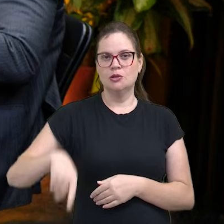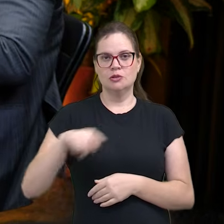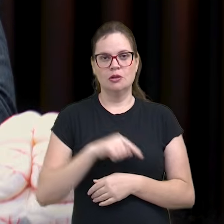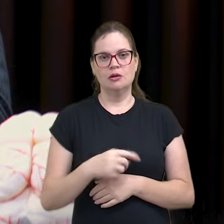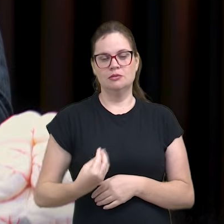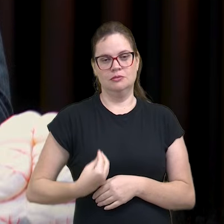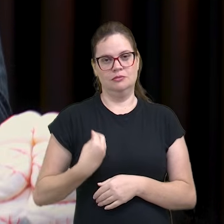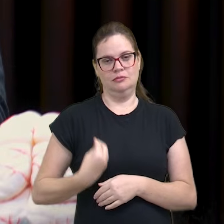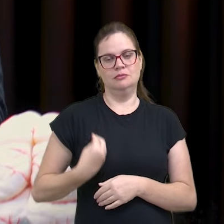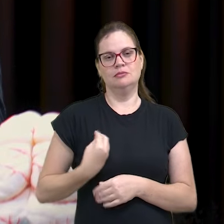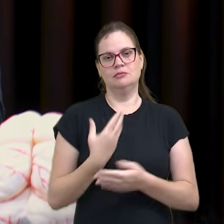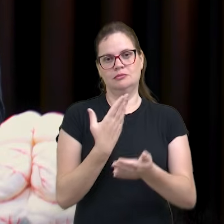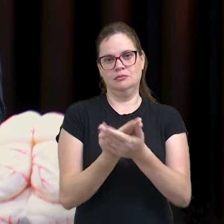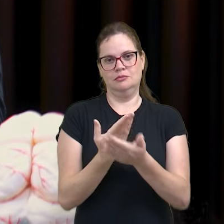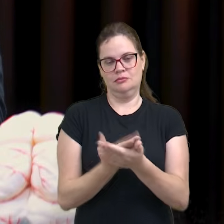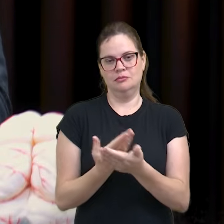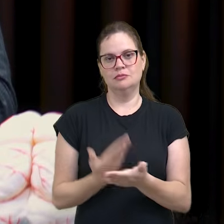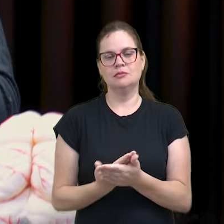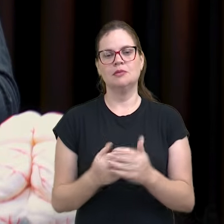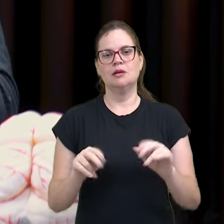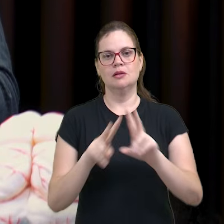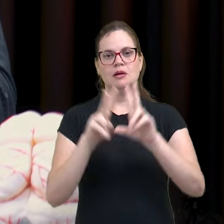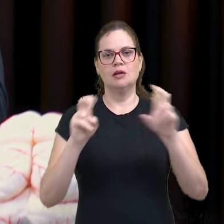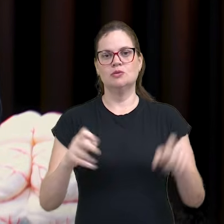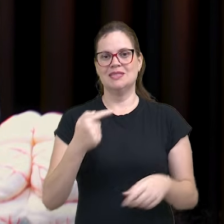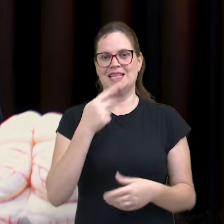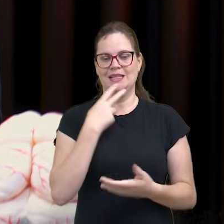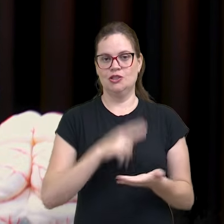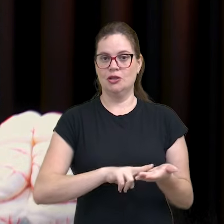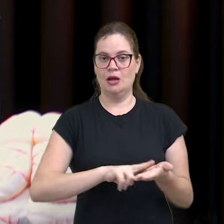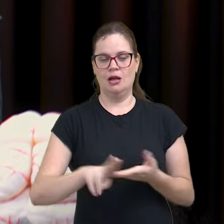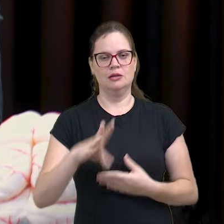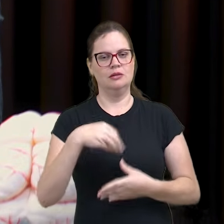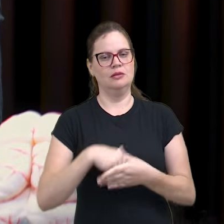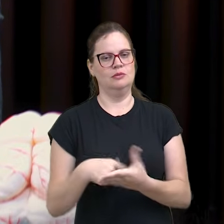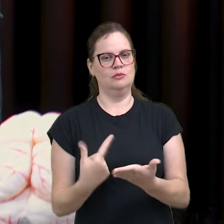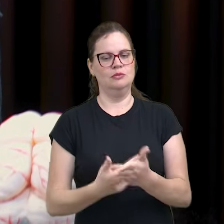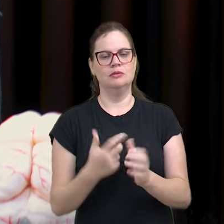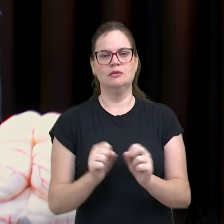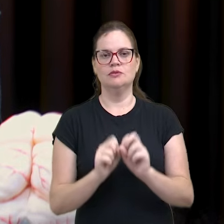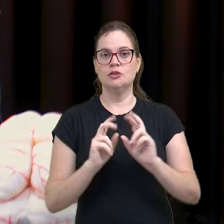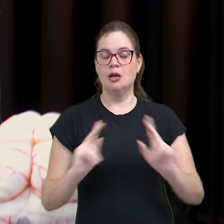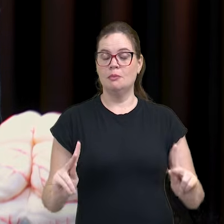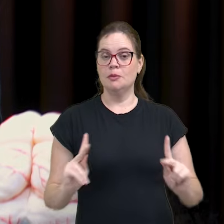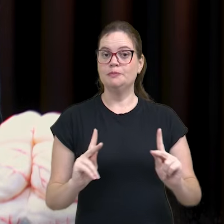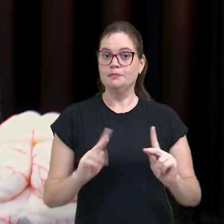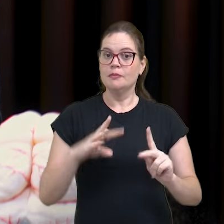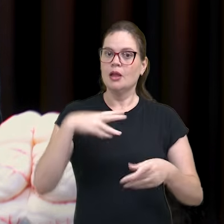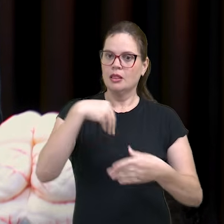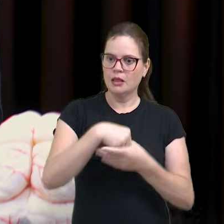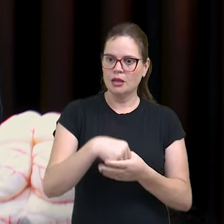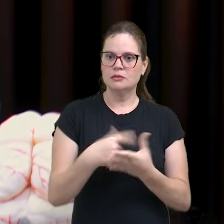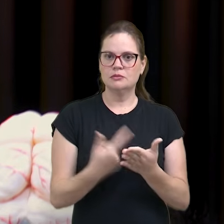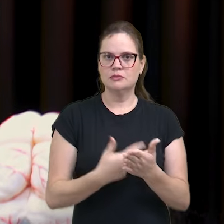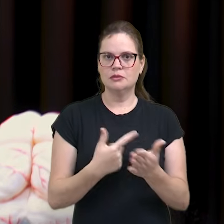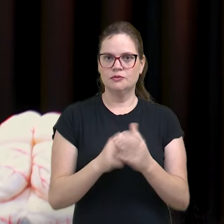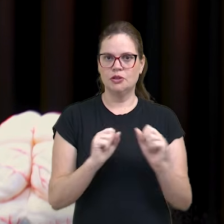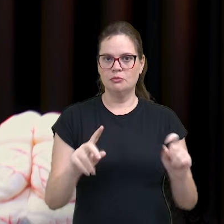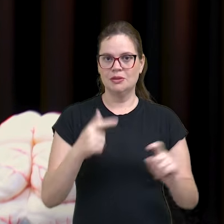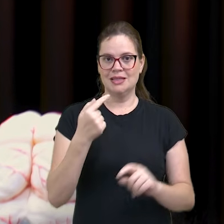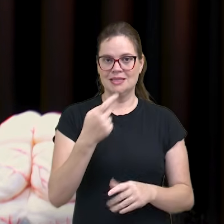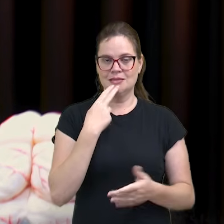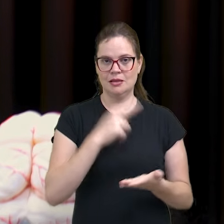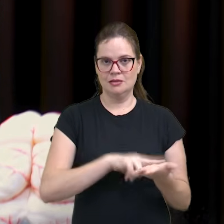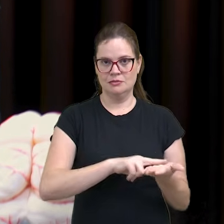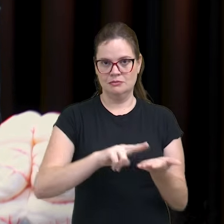Fabiano, porque, inclusive, nós estamos estudando acerca das 7 cartas, e nas 7 cartas você tem